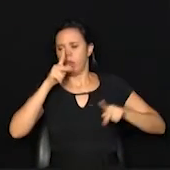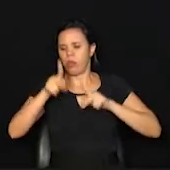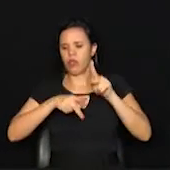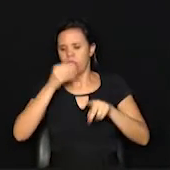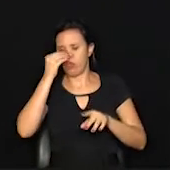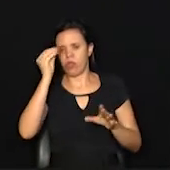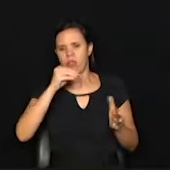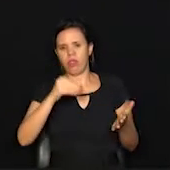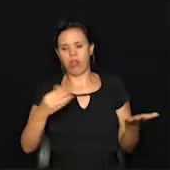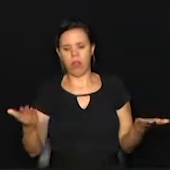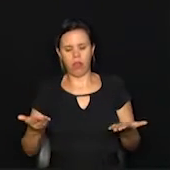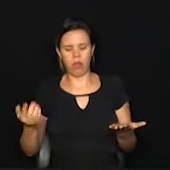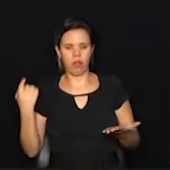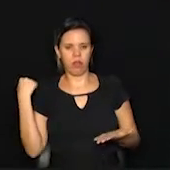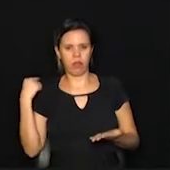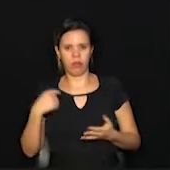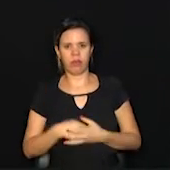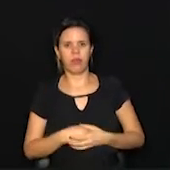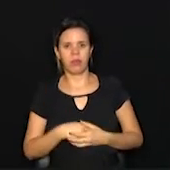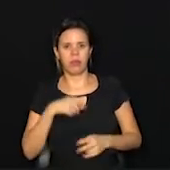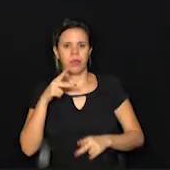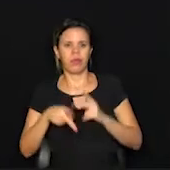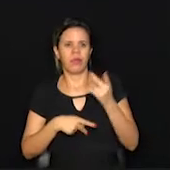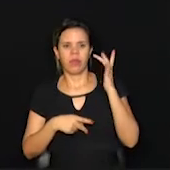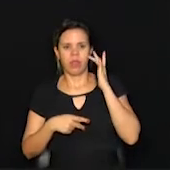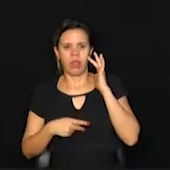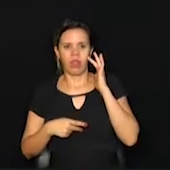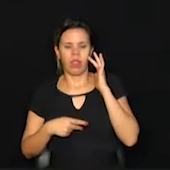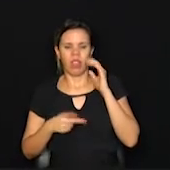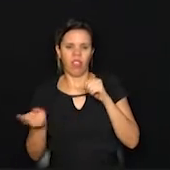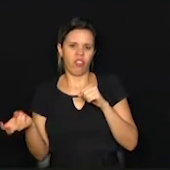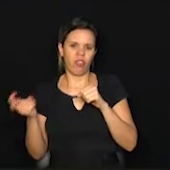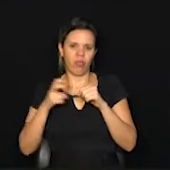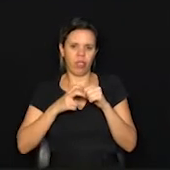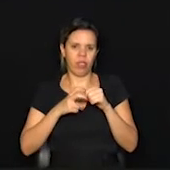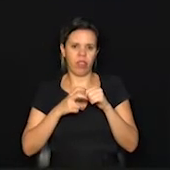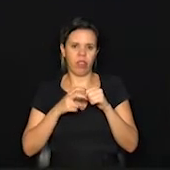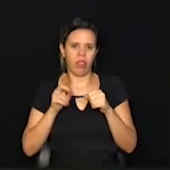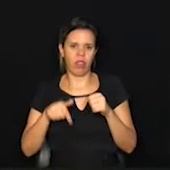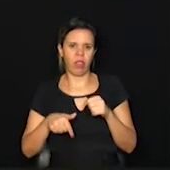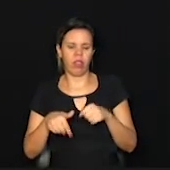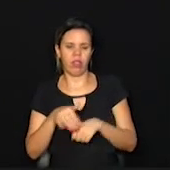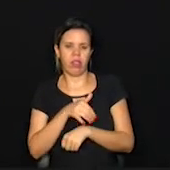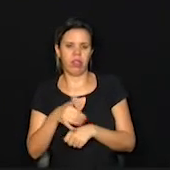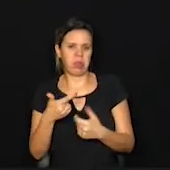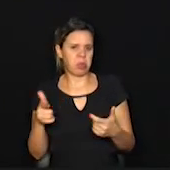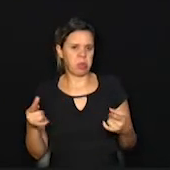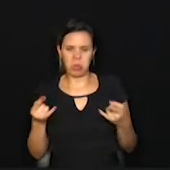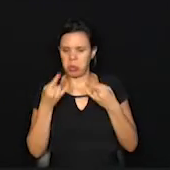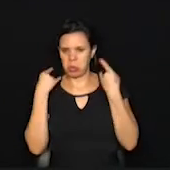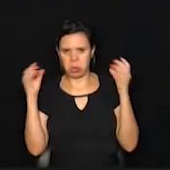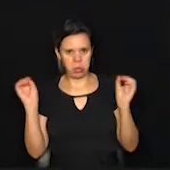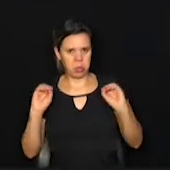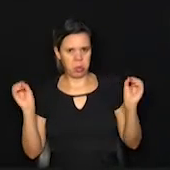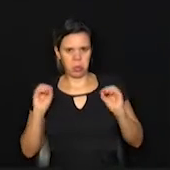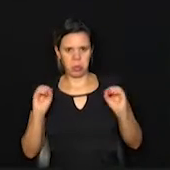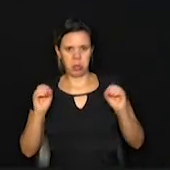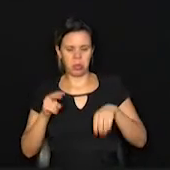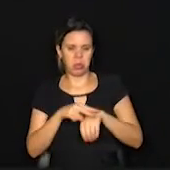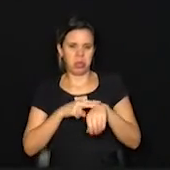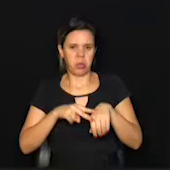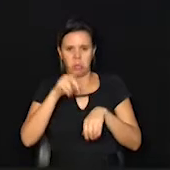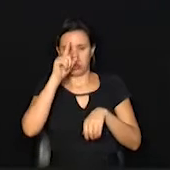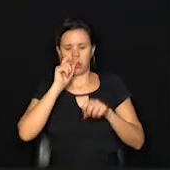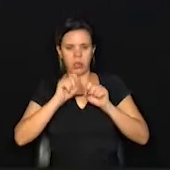amor a pouco agora esse pessoal que acha que tu vírus é na rua sem máscaras sem nada cheio de verde amarelo